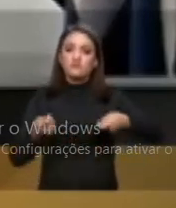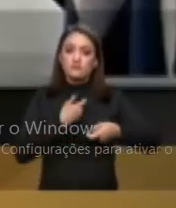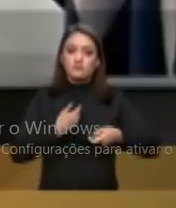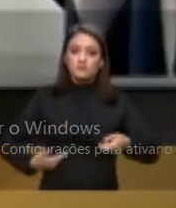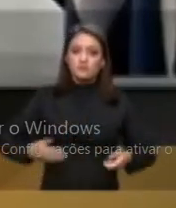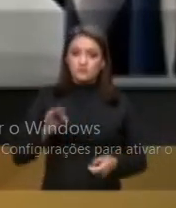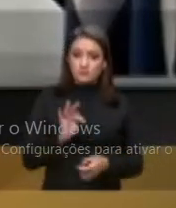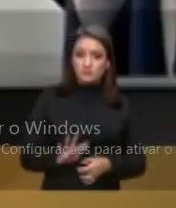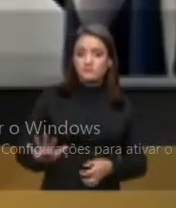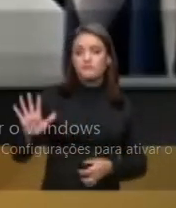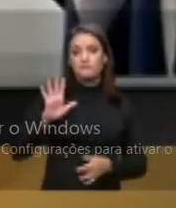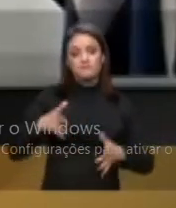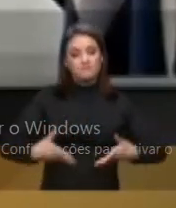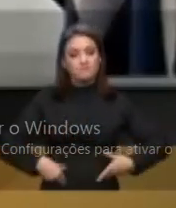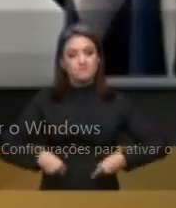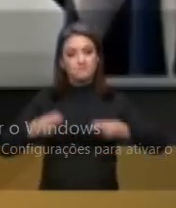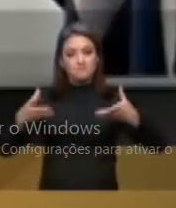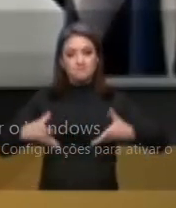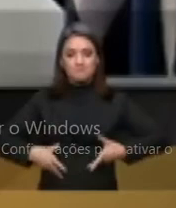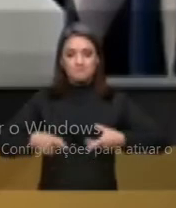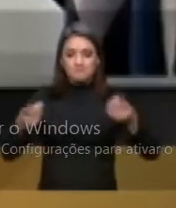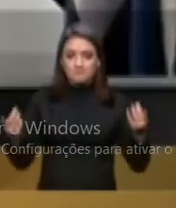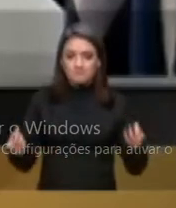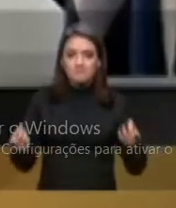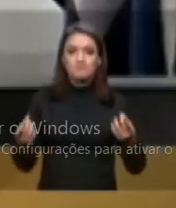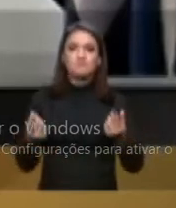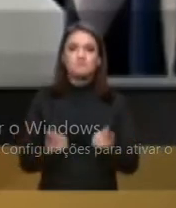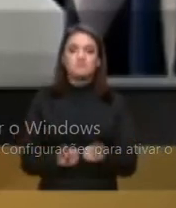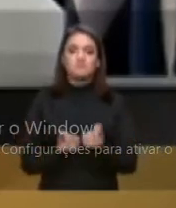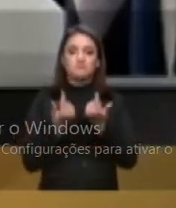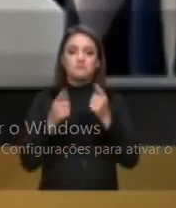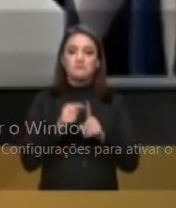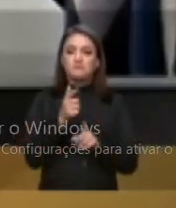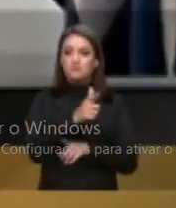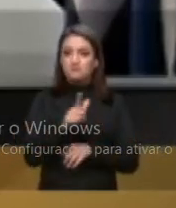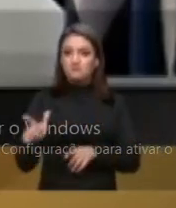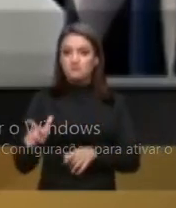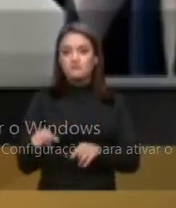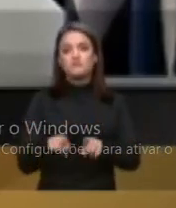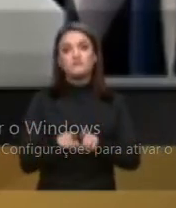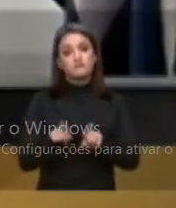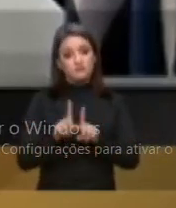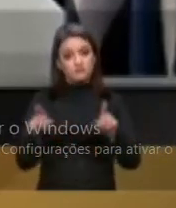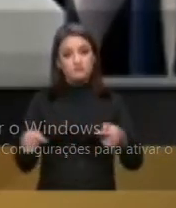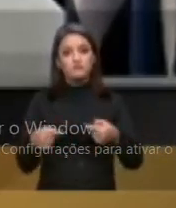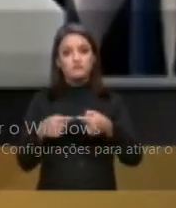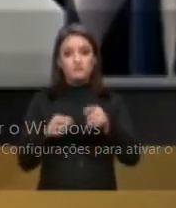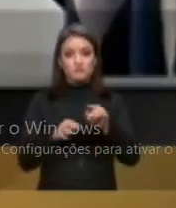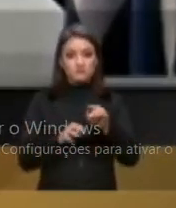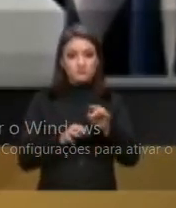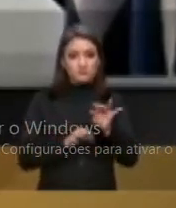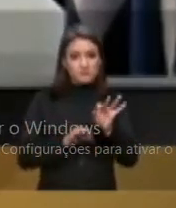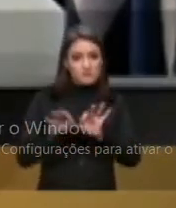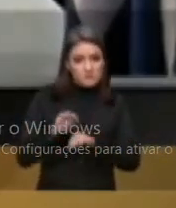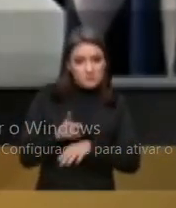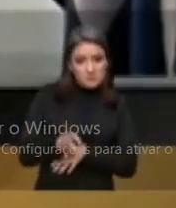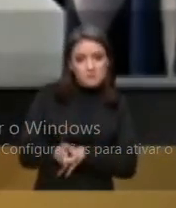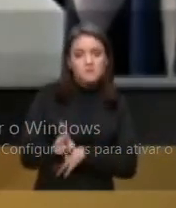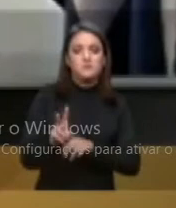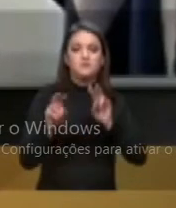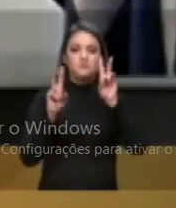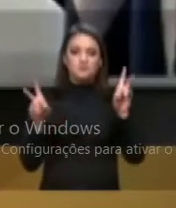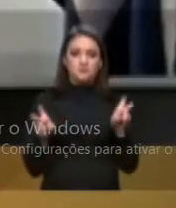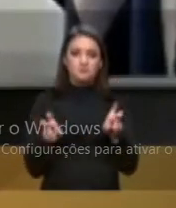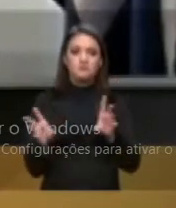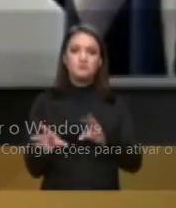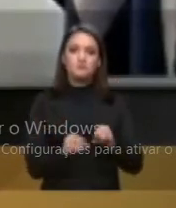e metas da administração pública federal para as despesas de capital e outras delas decorrentes e para as relativas aos